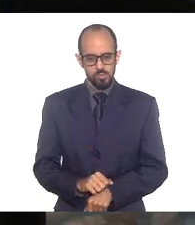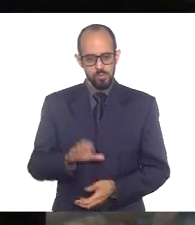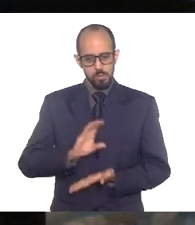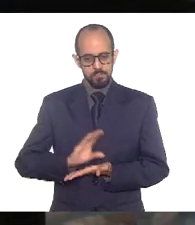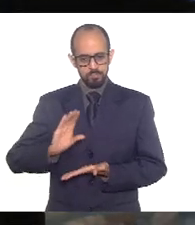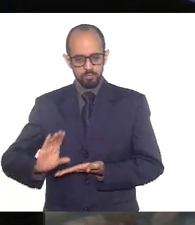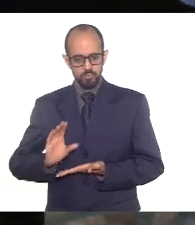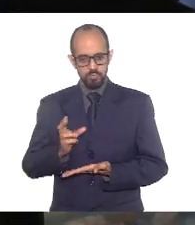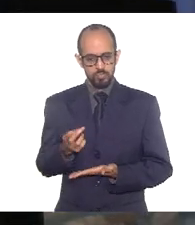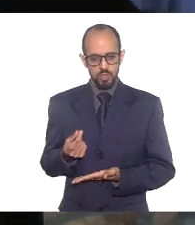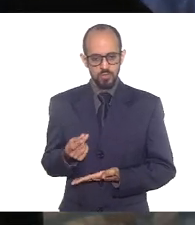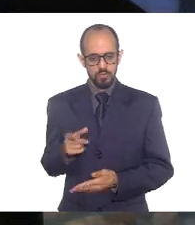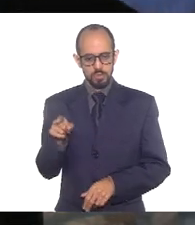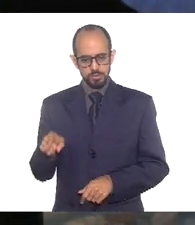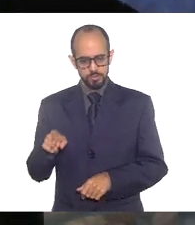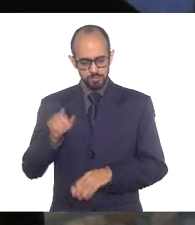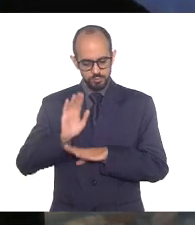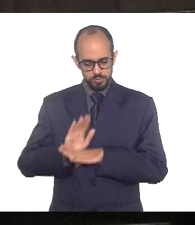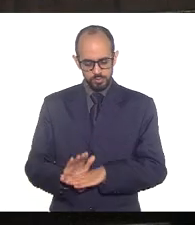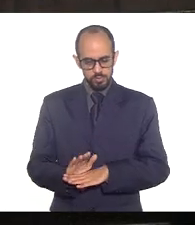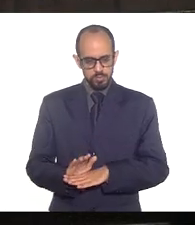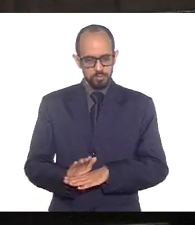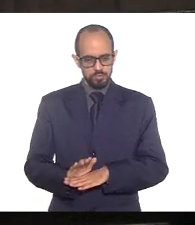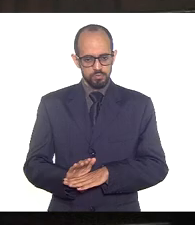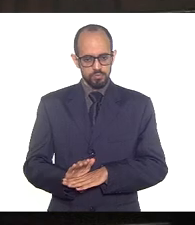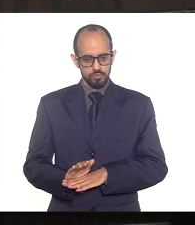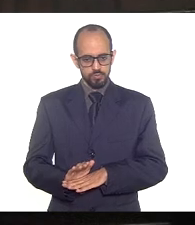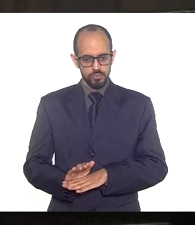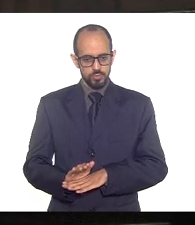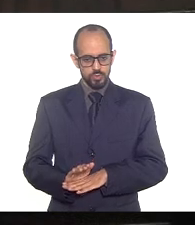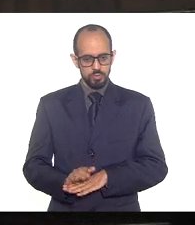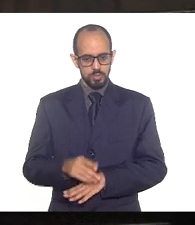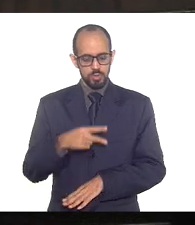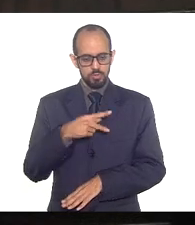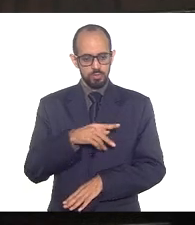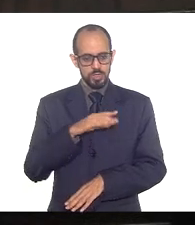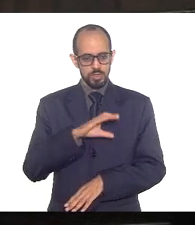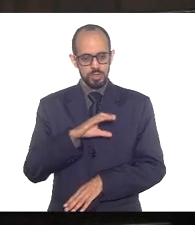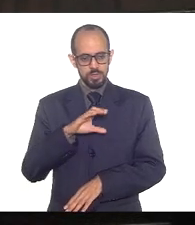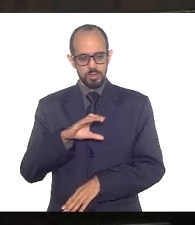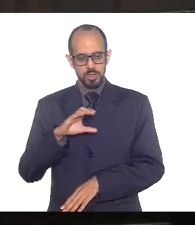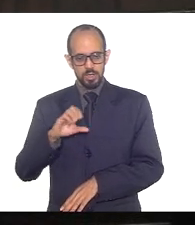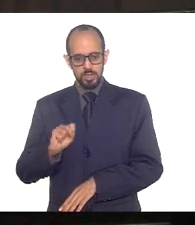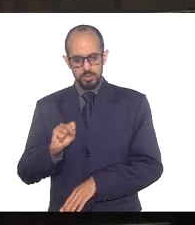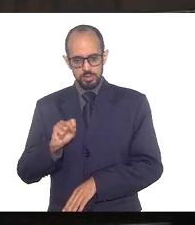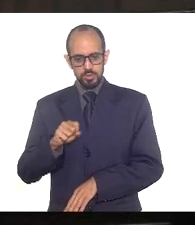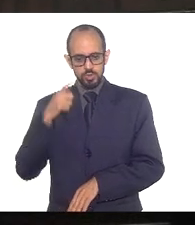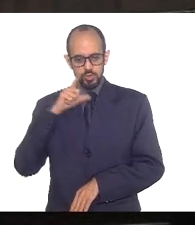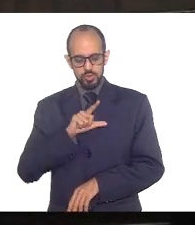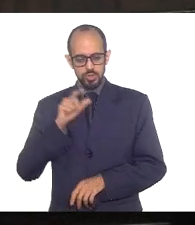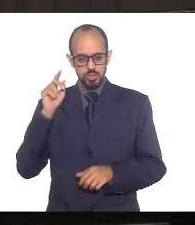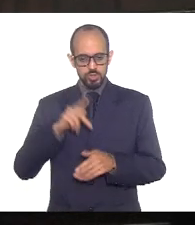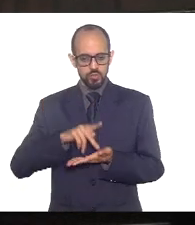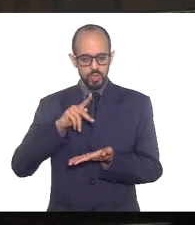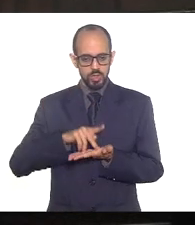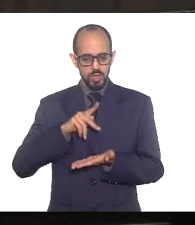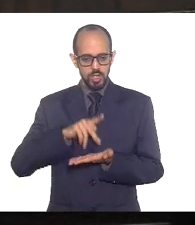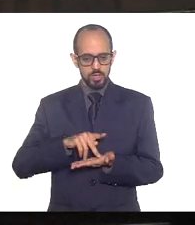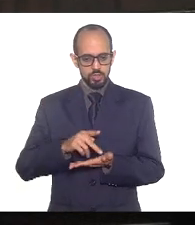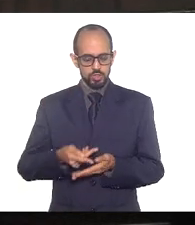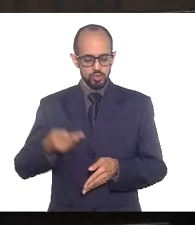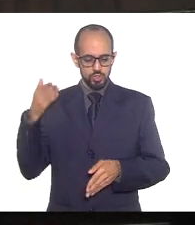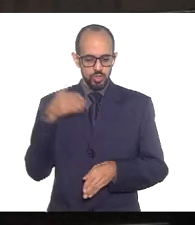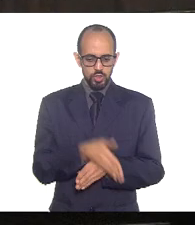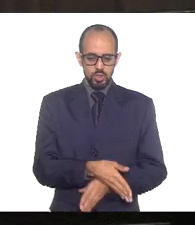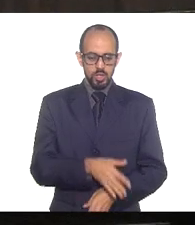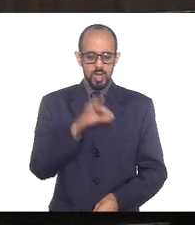financeiro ajuda financeira para que o pccs consegui sentir foto entrar no